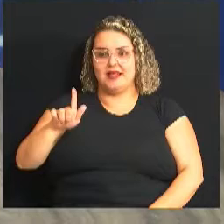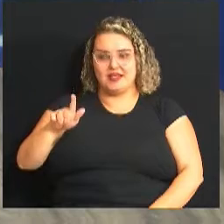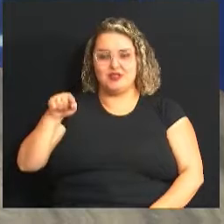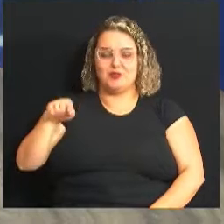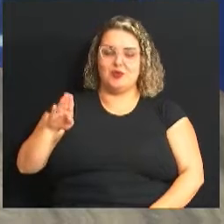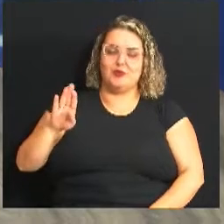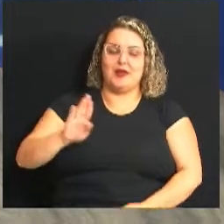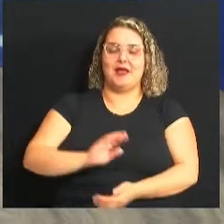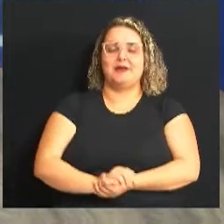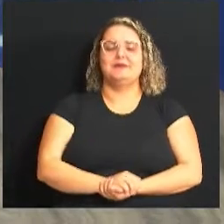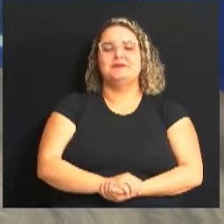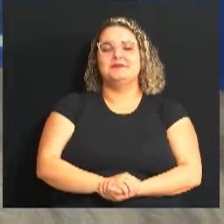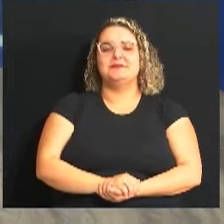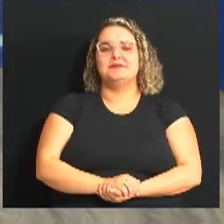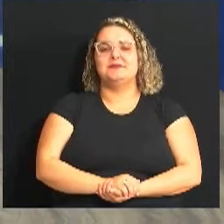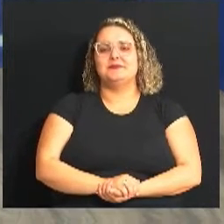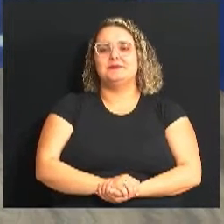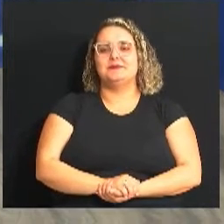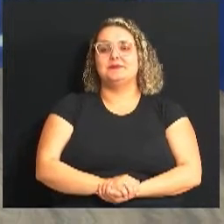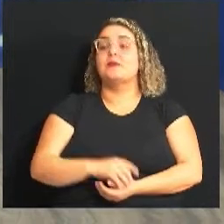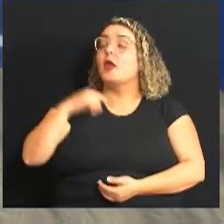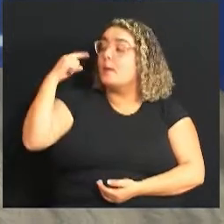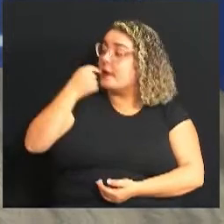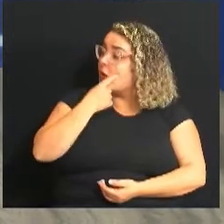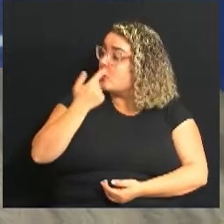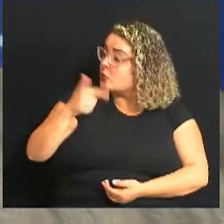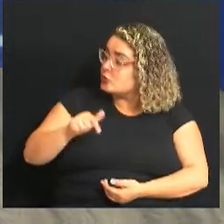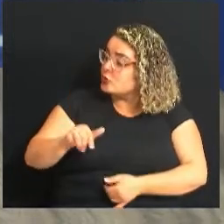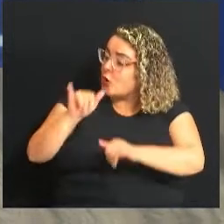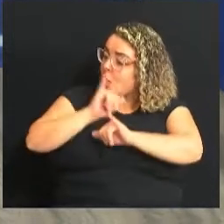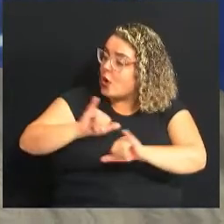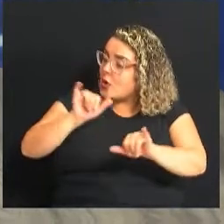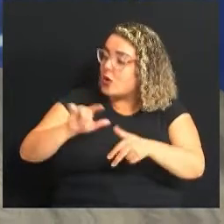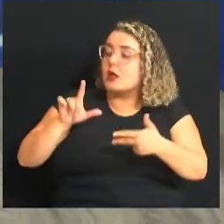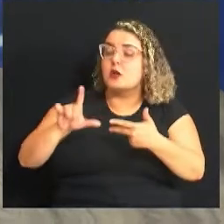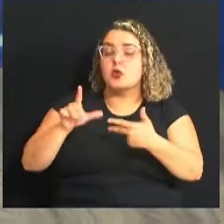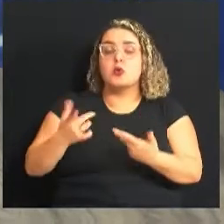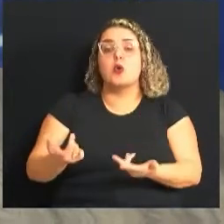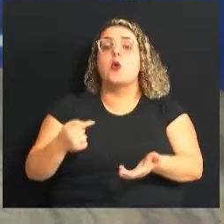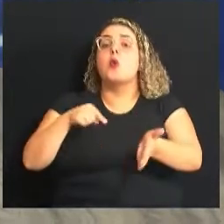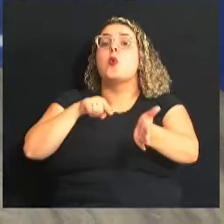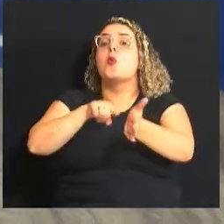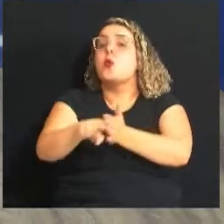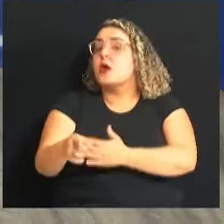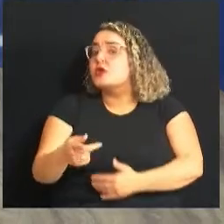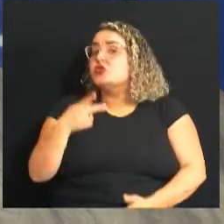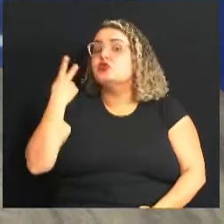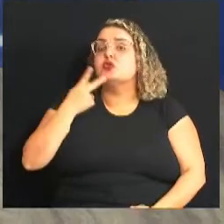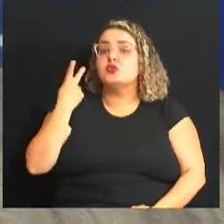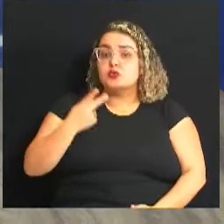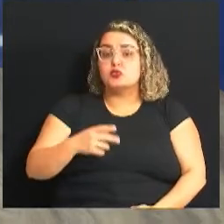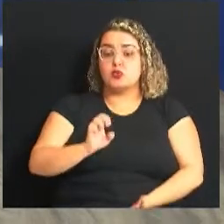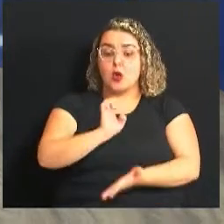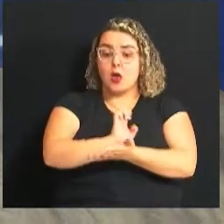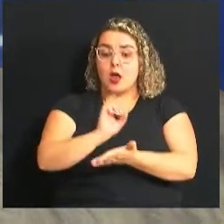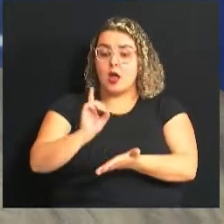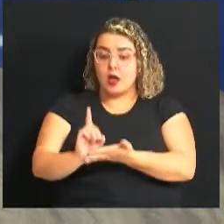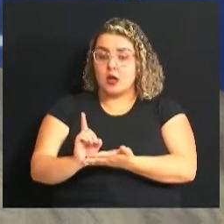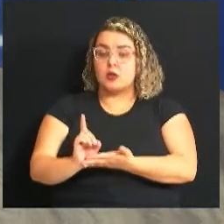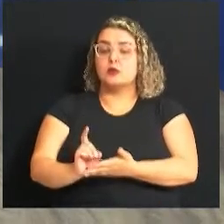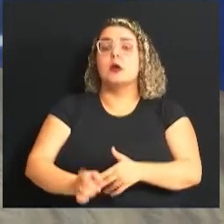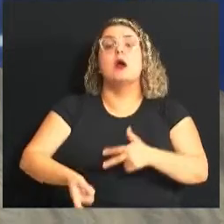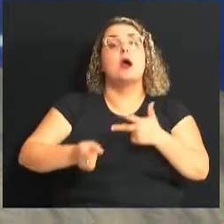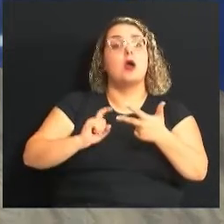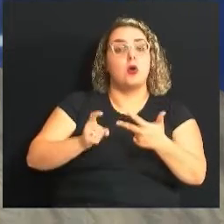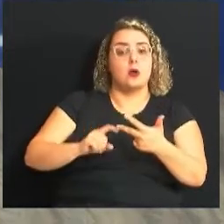campinas.sp.leg.br. E Mirna Abreu, a gente segue aqui com as notícias do Legislativo, agora com um questionamento do vereador Edson Ribeiro ao Executivo